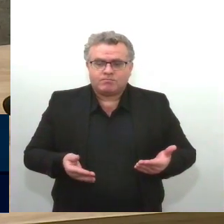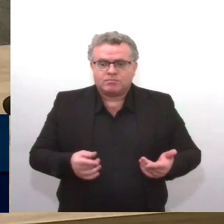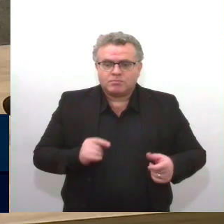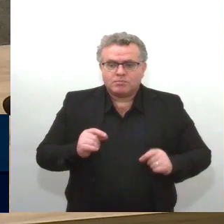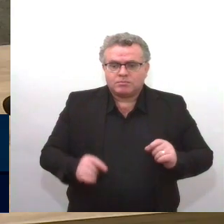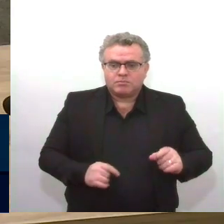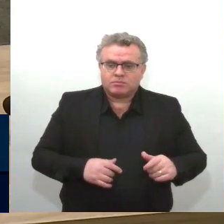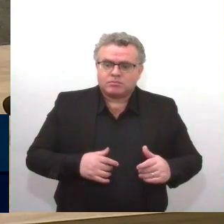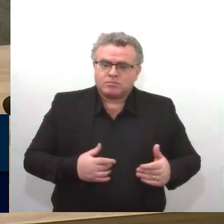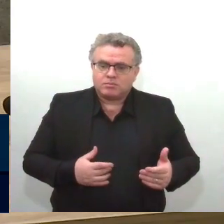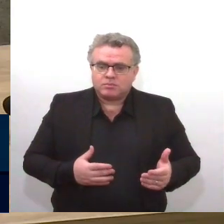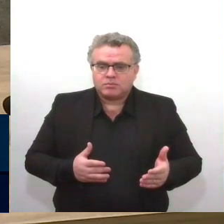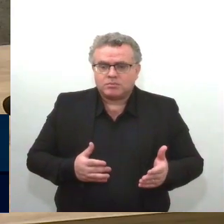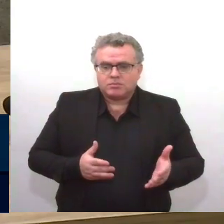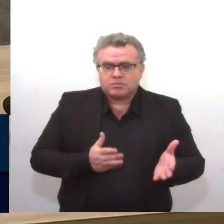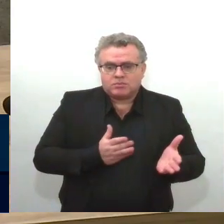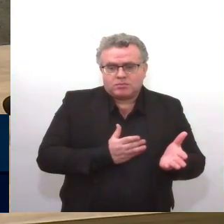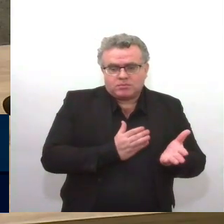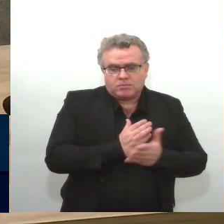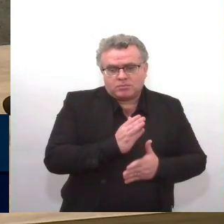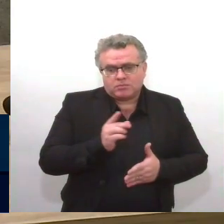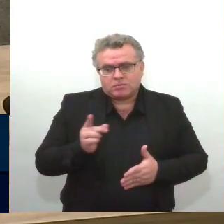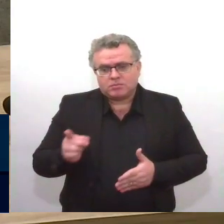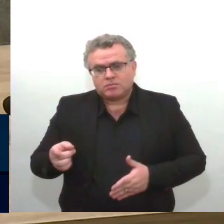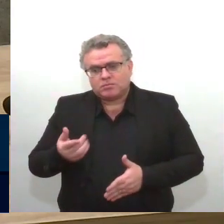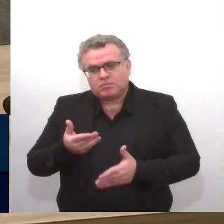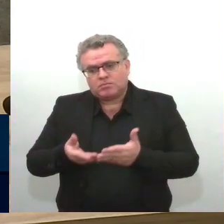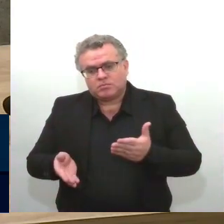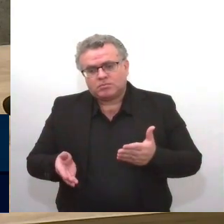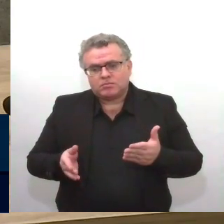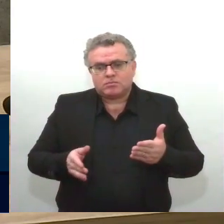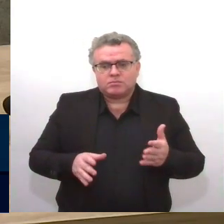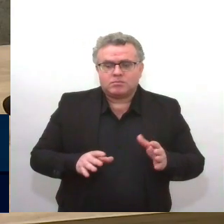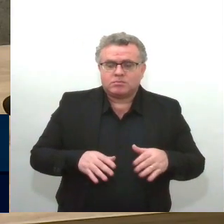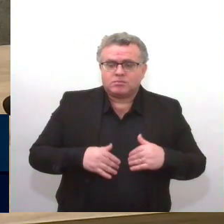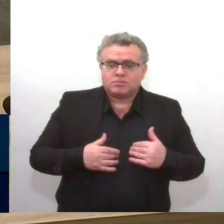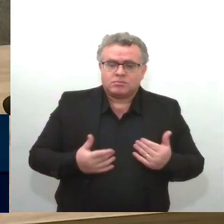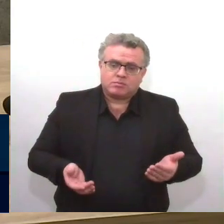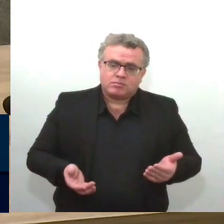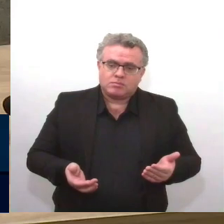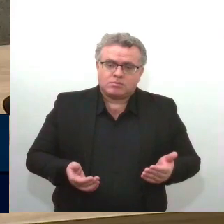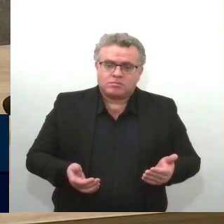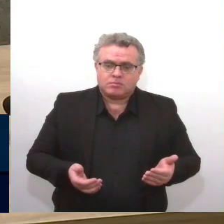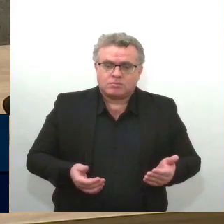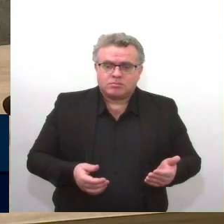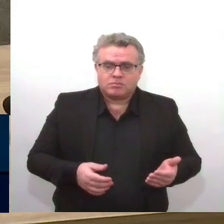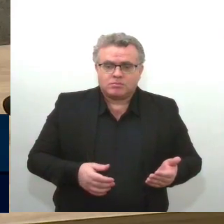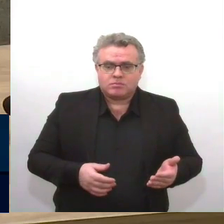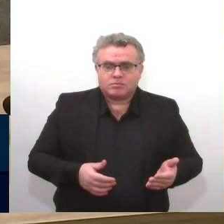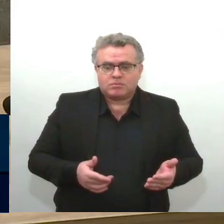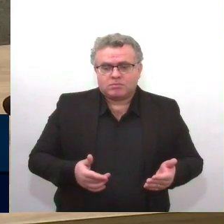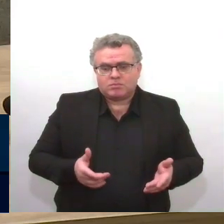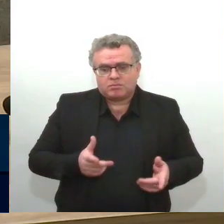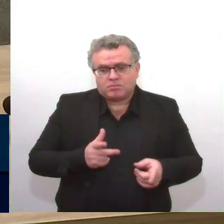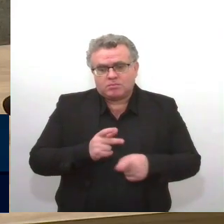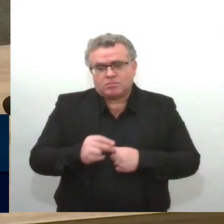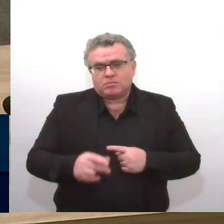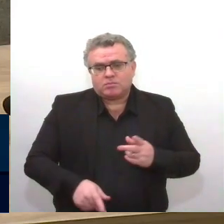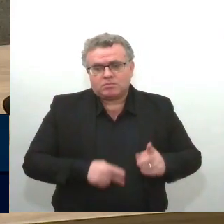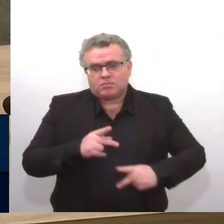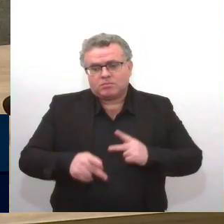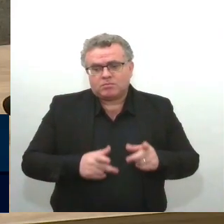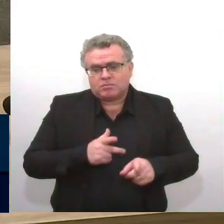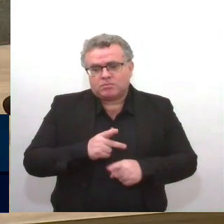vitorioso politicamente falando e a Vitória também da população né da maioria que